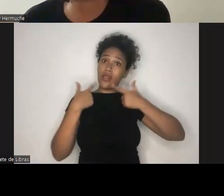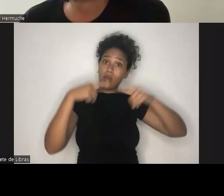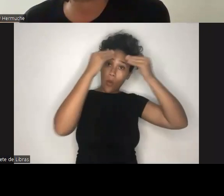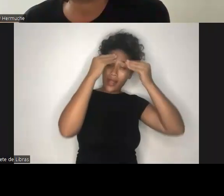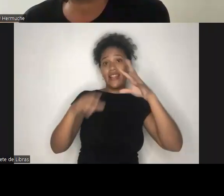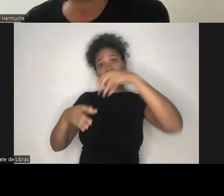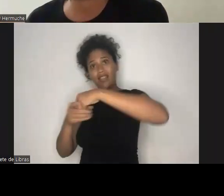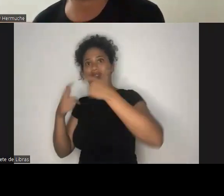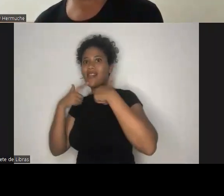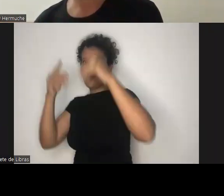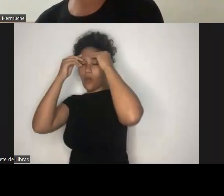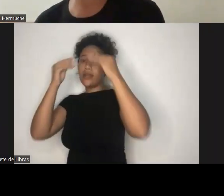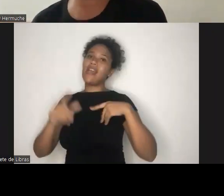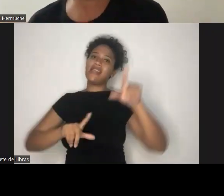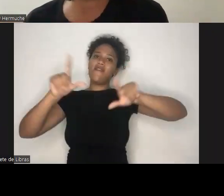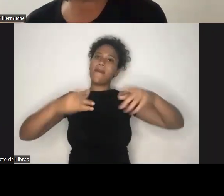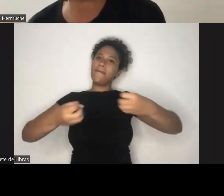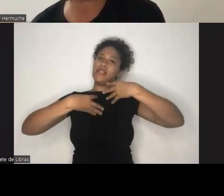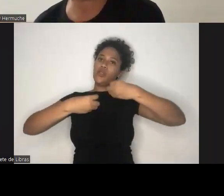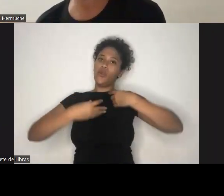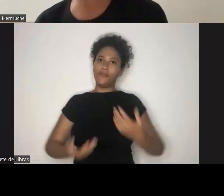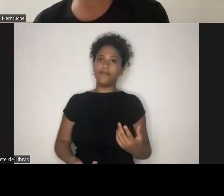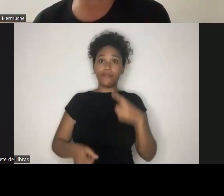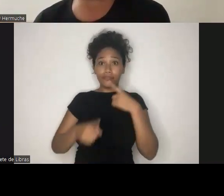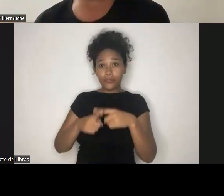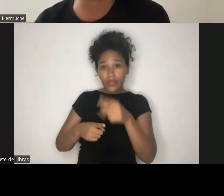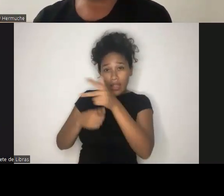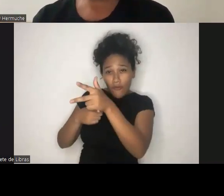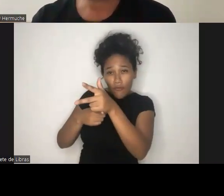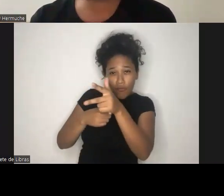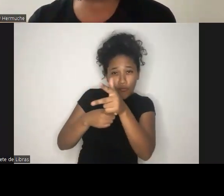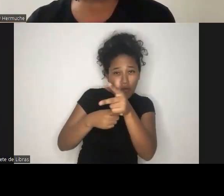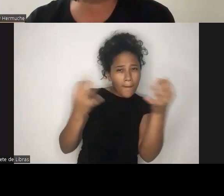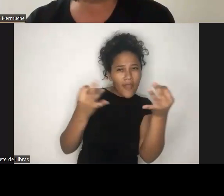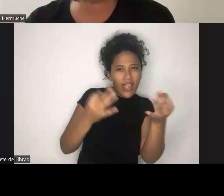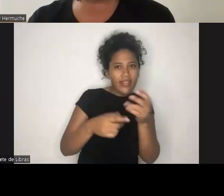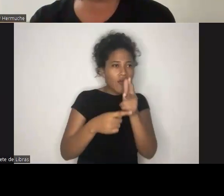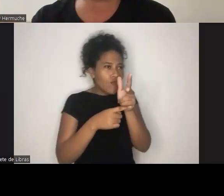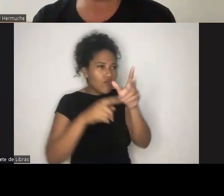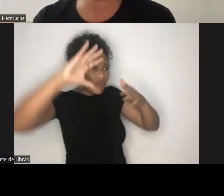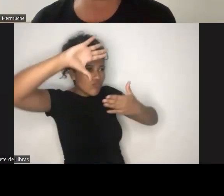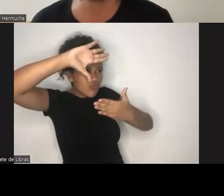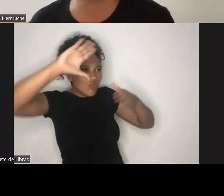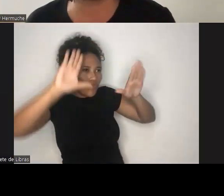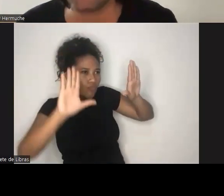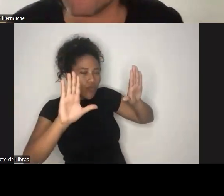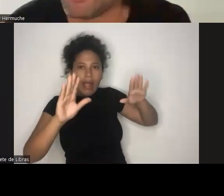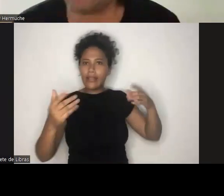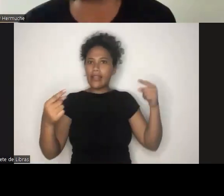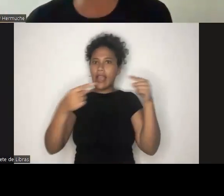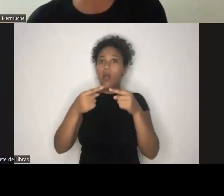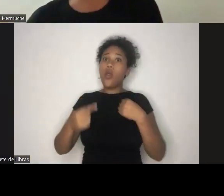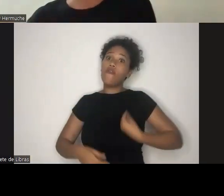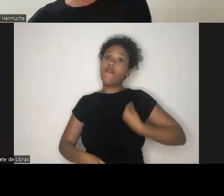muito o que que é excelência porque é gravada a cena perfeita é o quadro ideal é o enquadramento perfeito e eu vivi muito isso